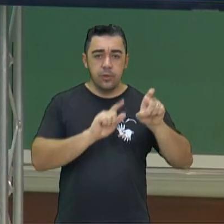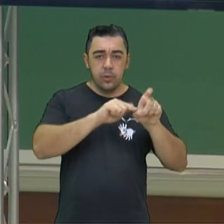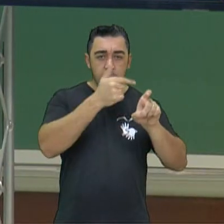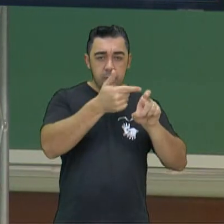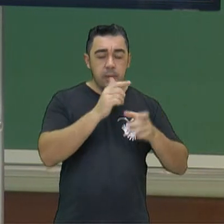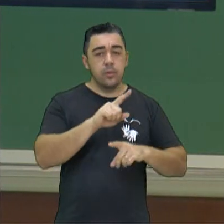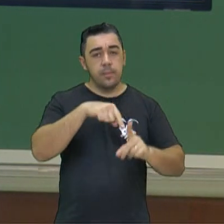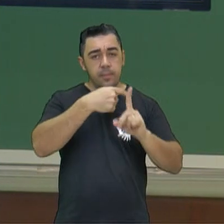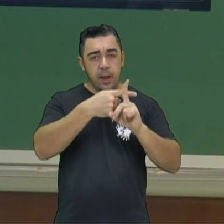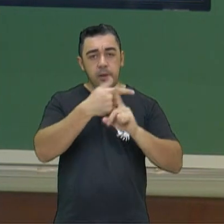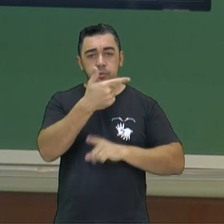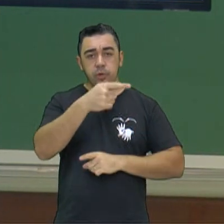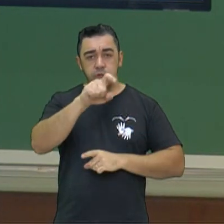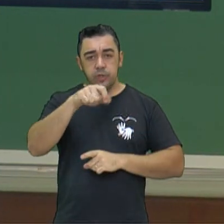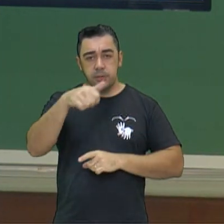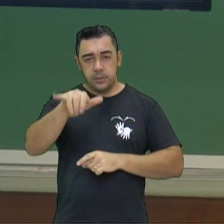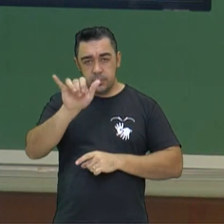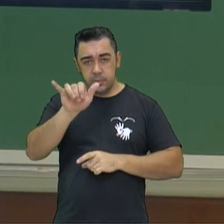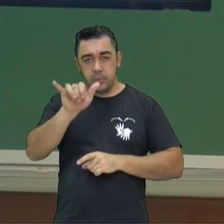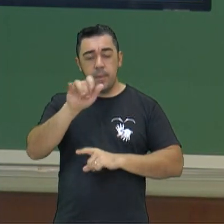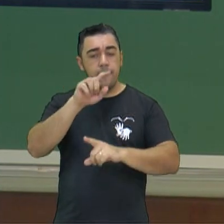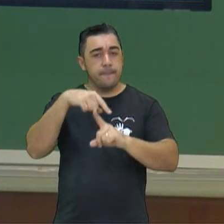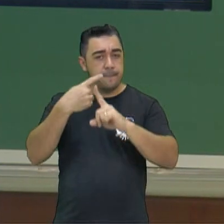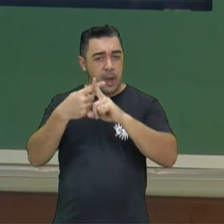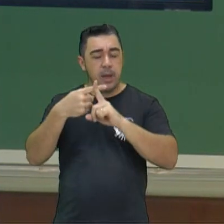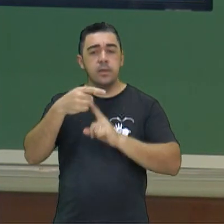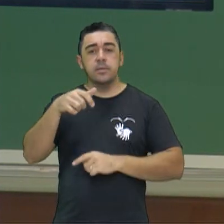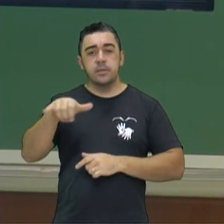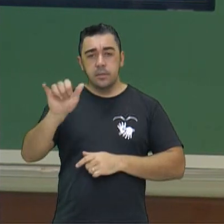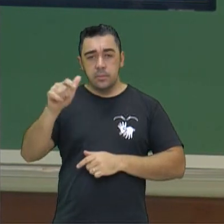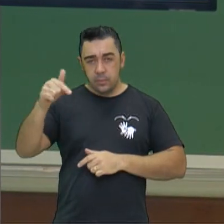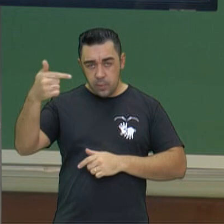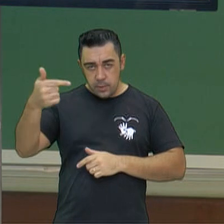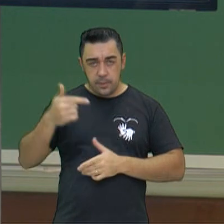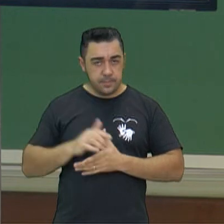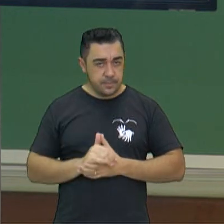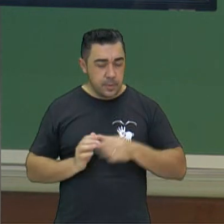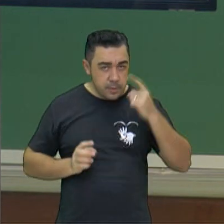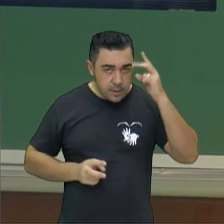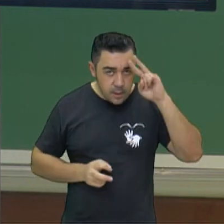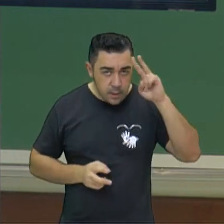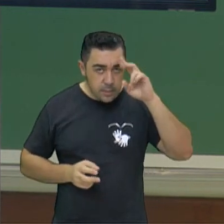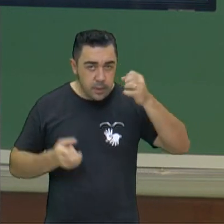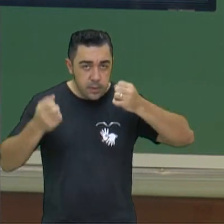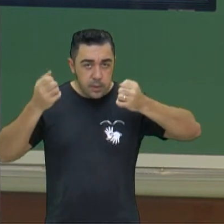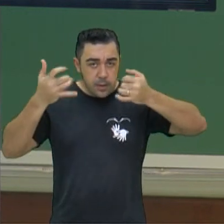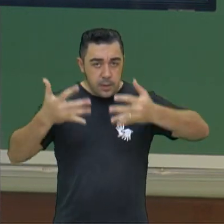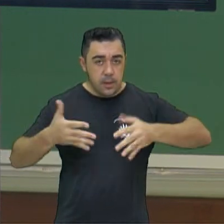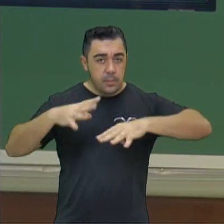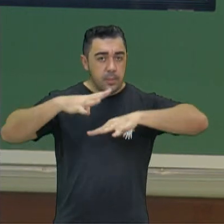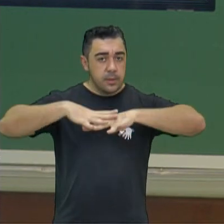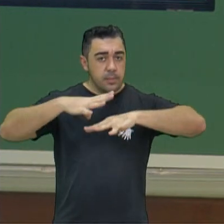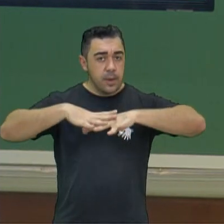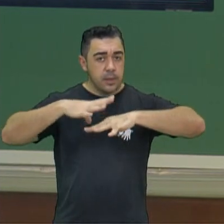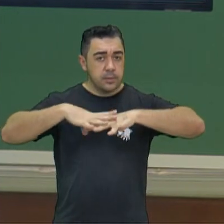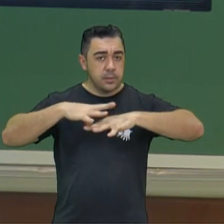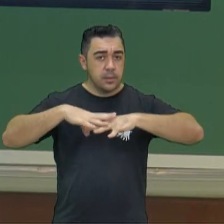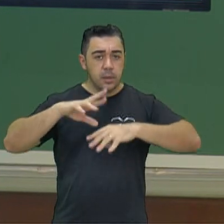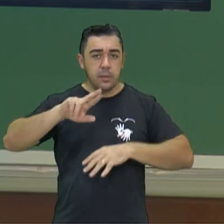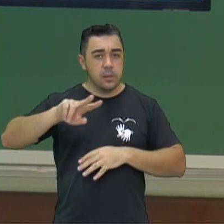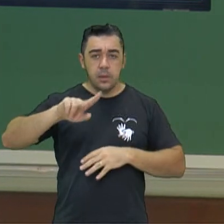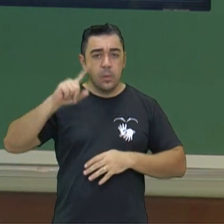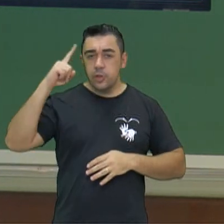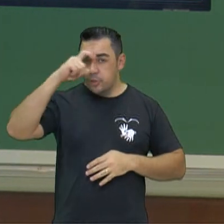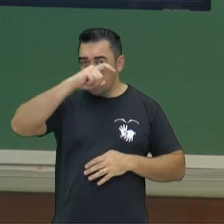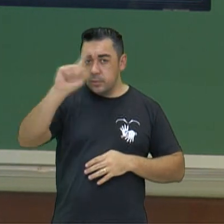quadrado mais 2xy mais y ao quadrado. Então, lembra que eu falei que a matemática, ela não vai ficando